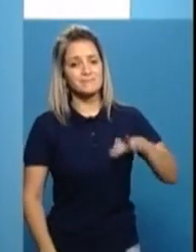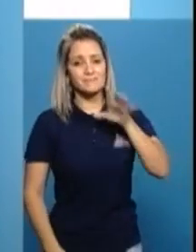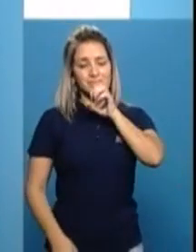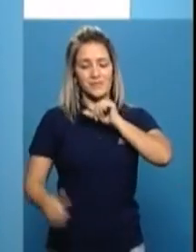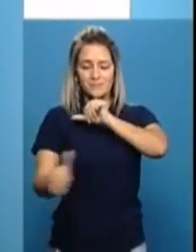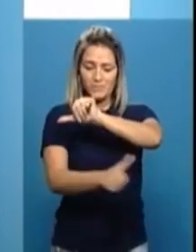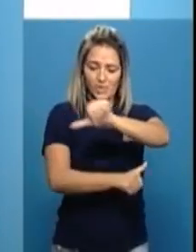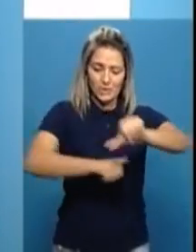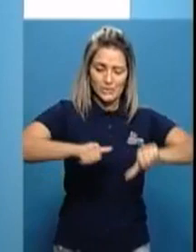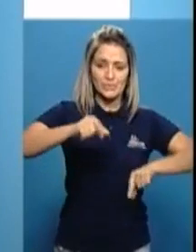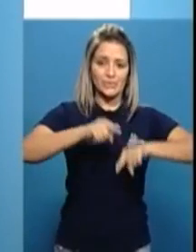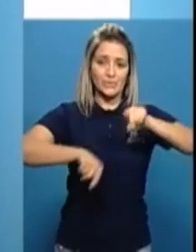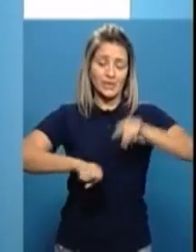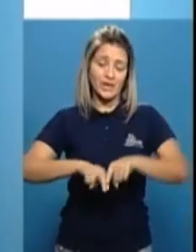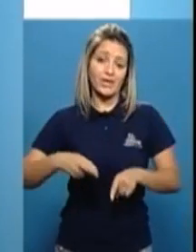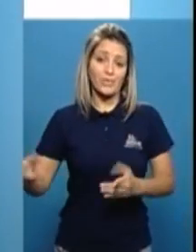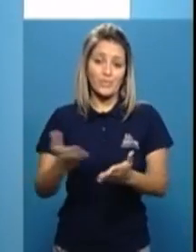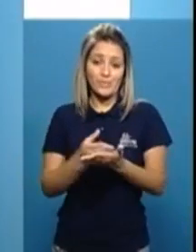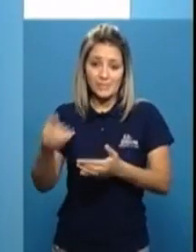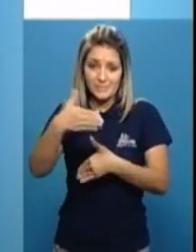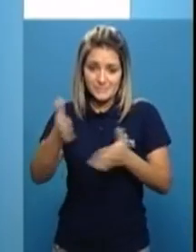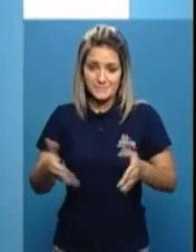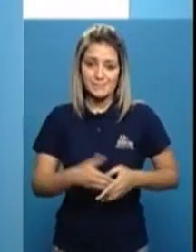ou no início de um novo lote.